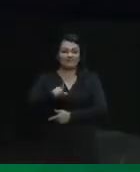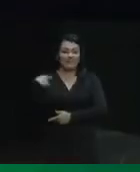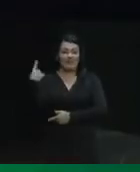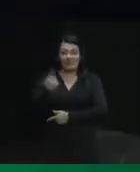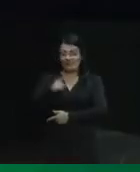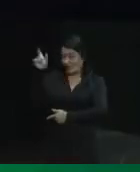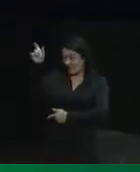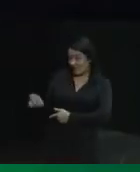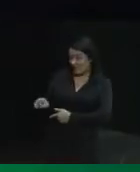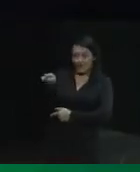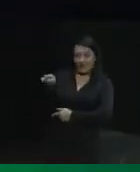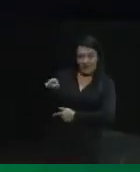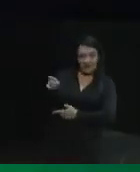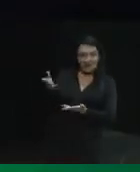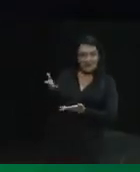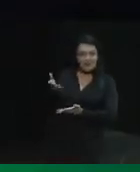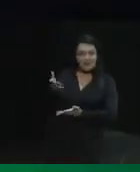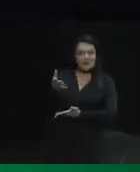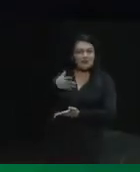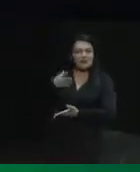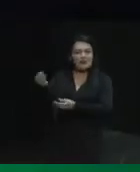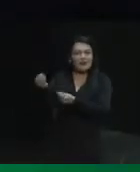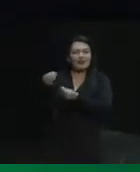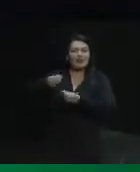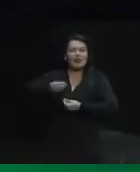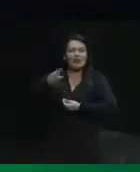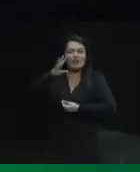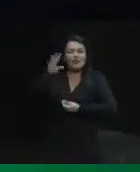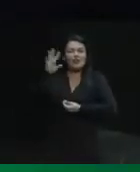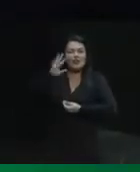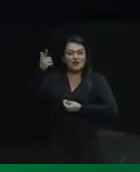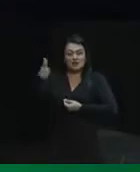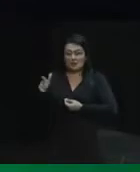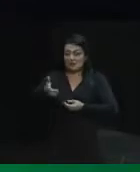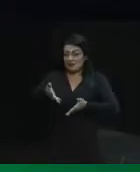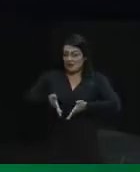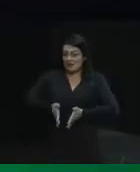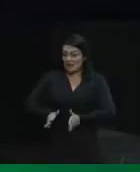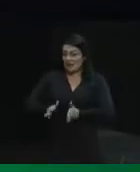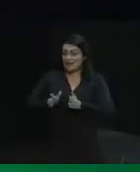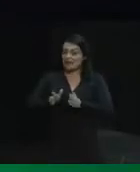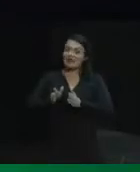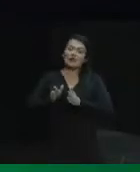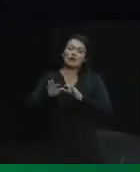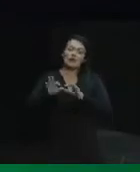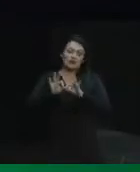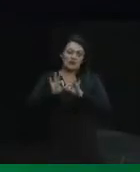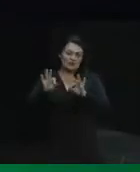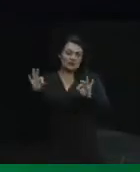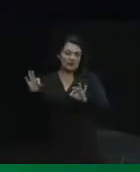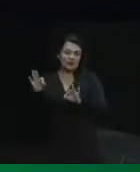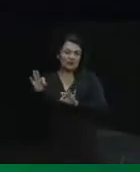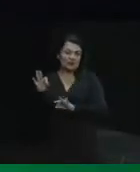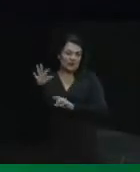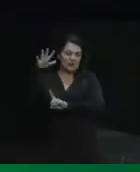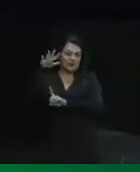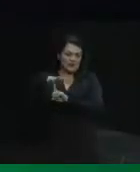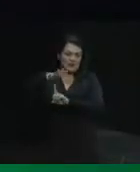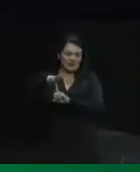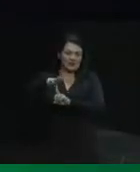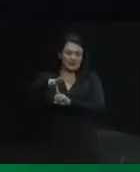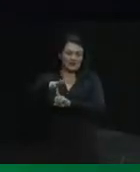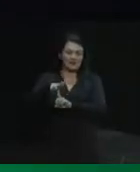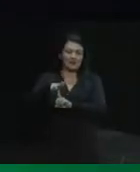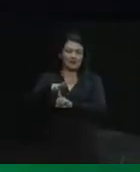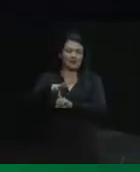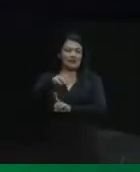devolveu o sonho de uma grande nação. Nascido em Maringá, interior do Paraná, Sérgio Fernando Moro